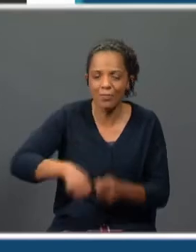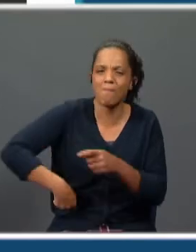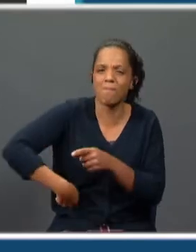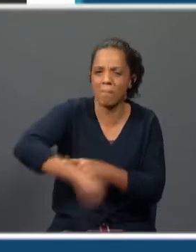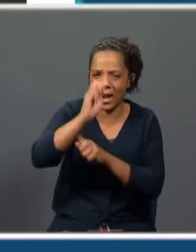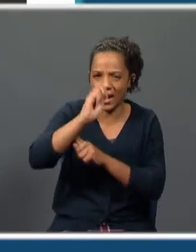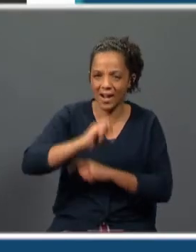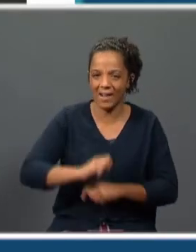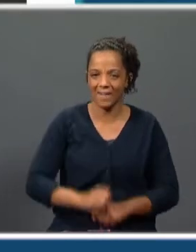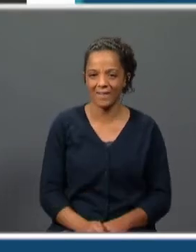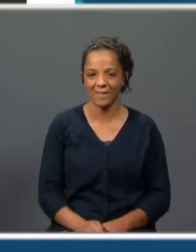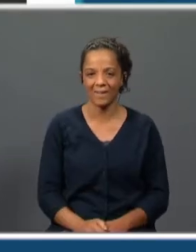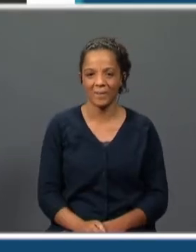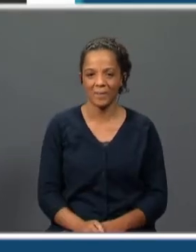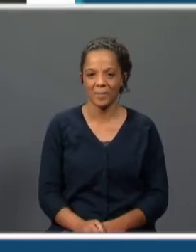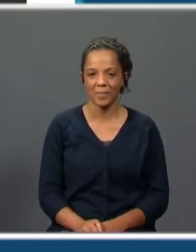pontapé.